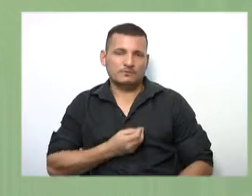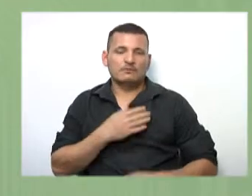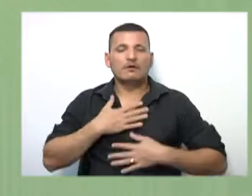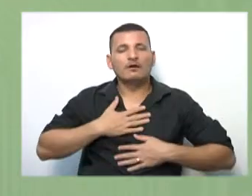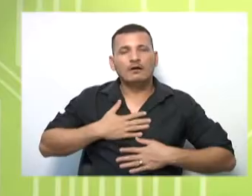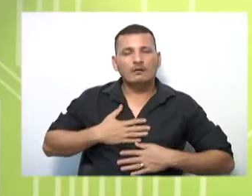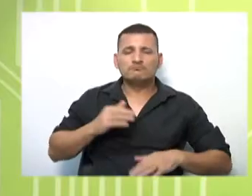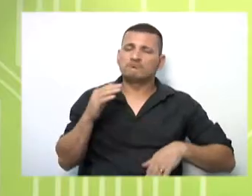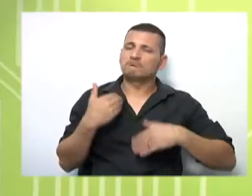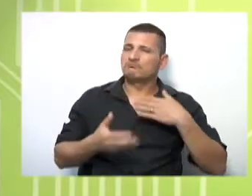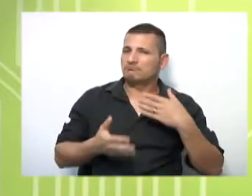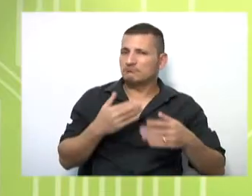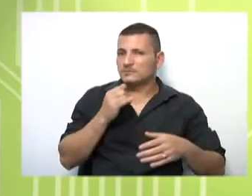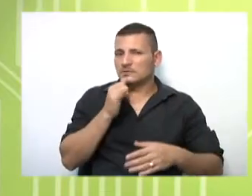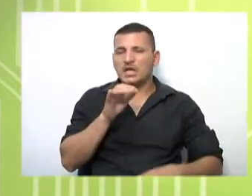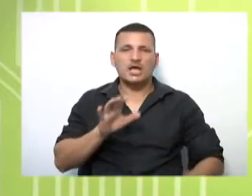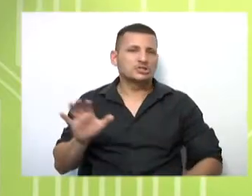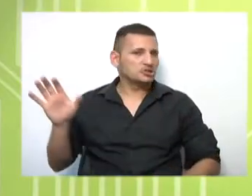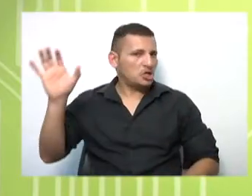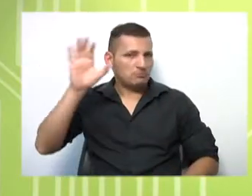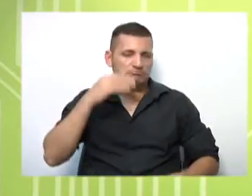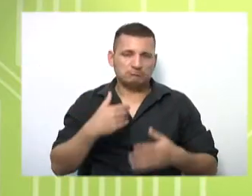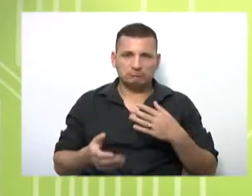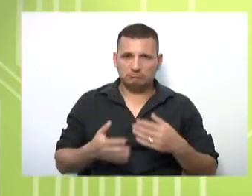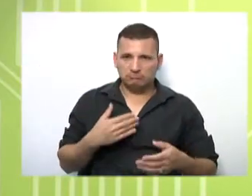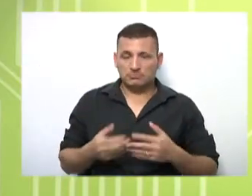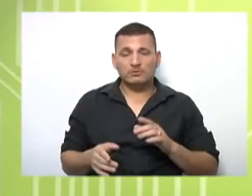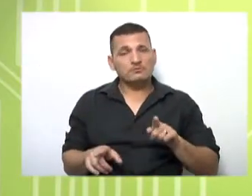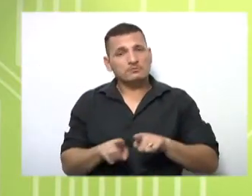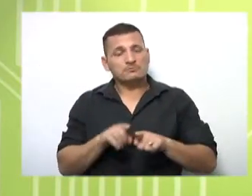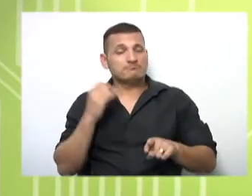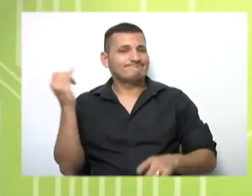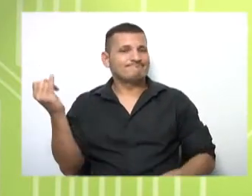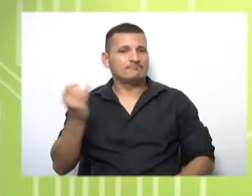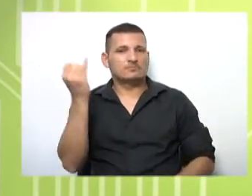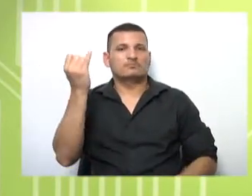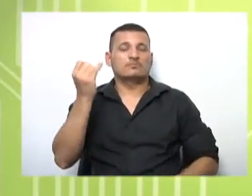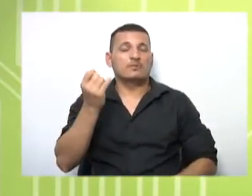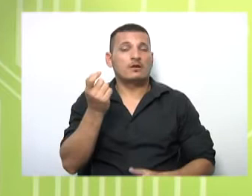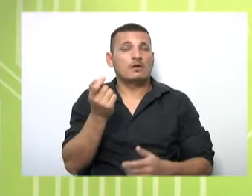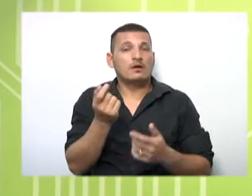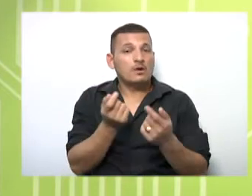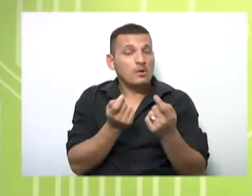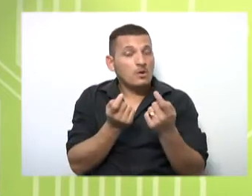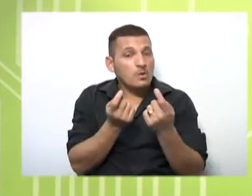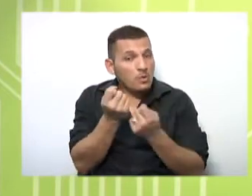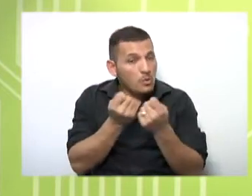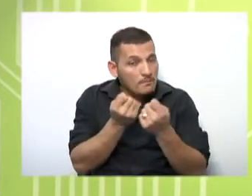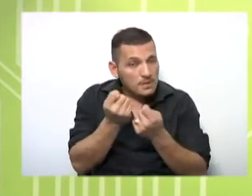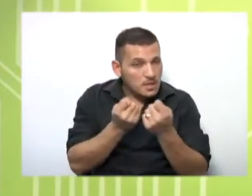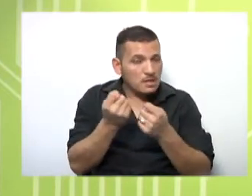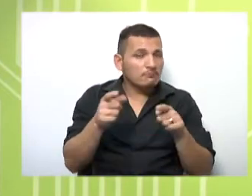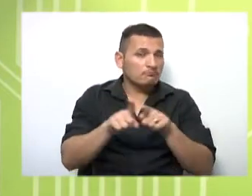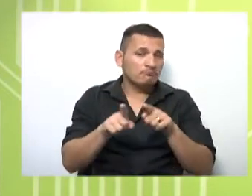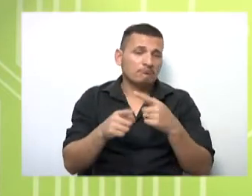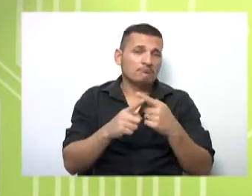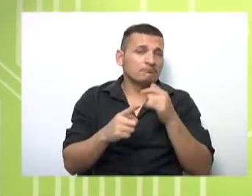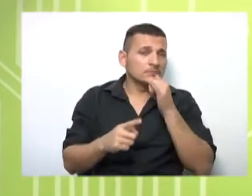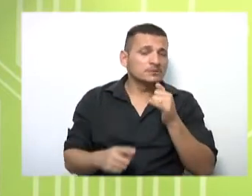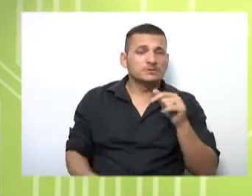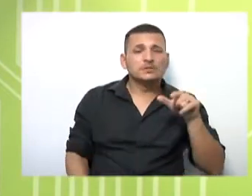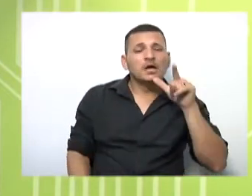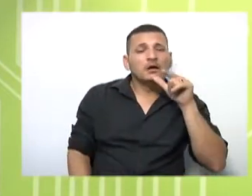da região onde vive. E também é fundamental para a economia funcionar, porque sem energia, sem água, não tem como